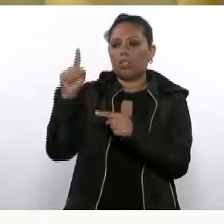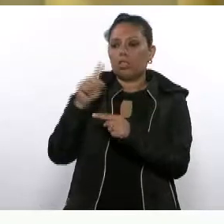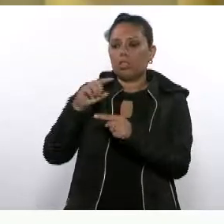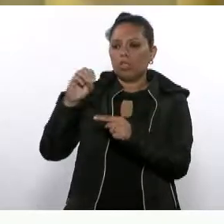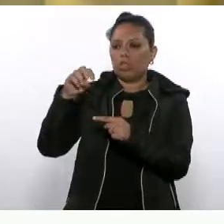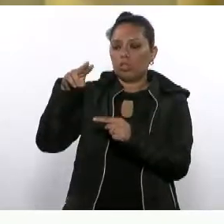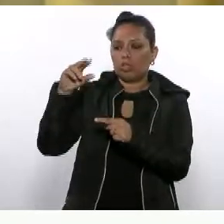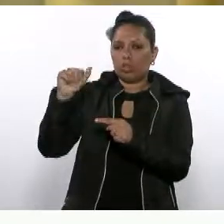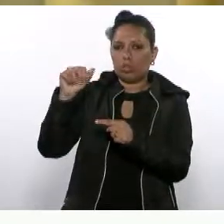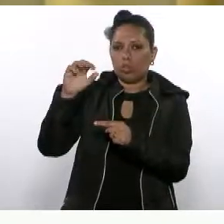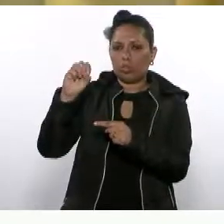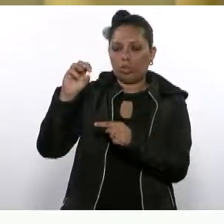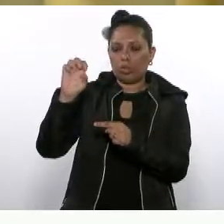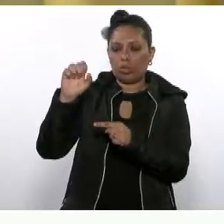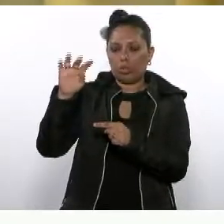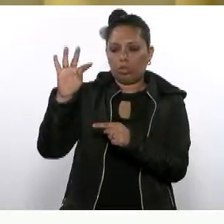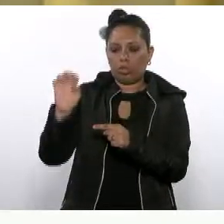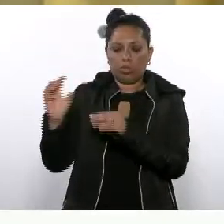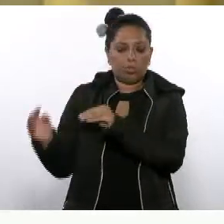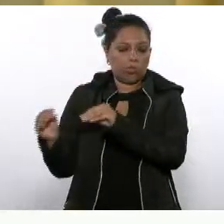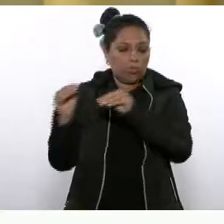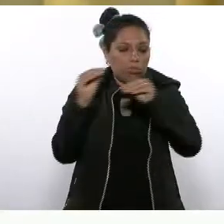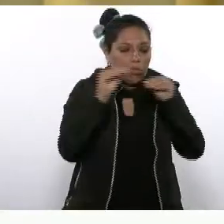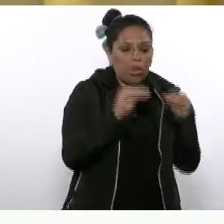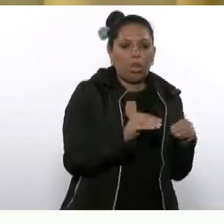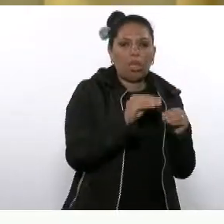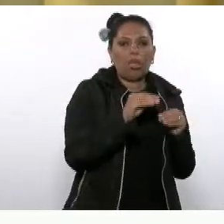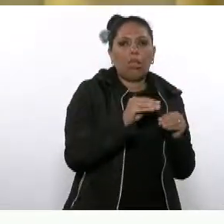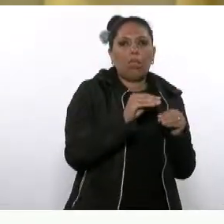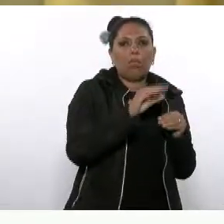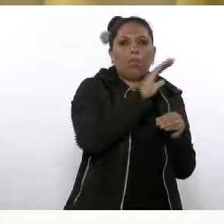Grande, onde já funcionou outrora, de